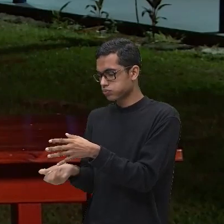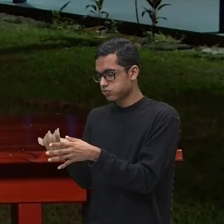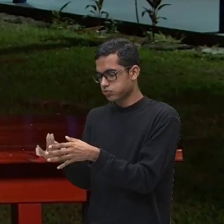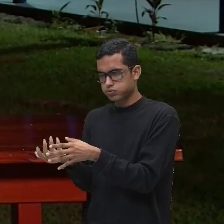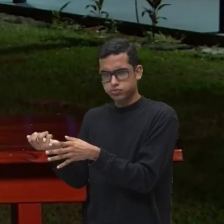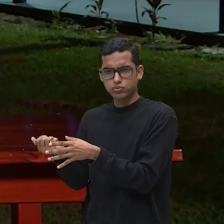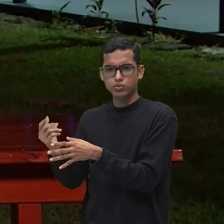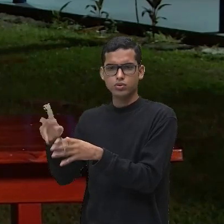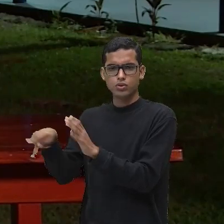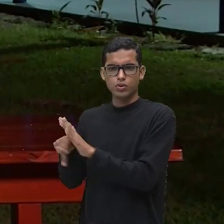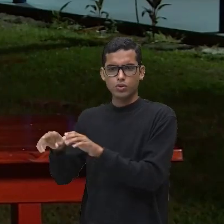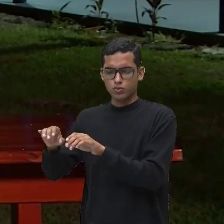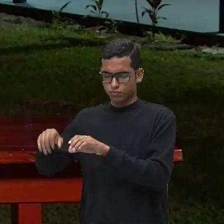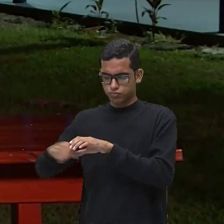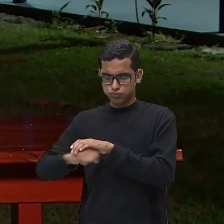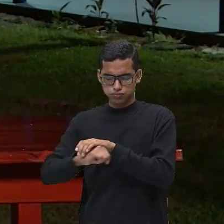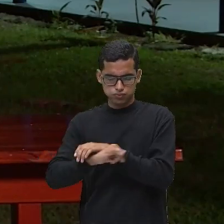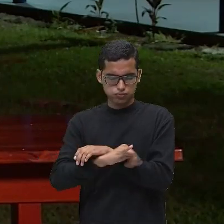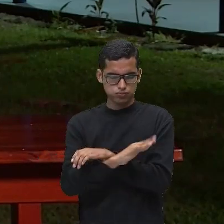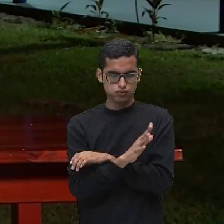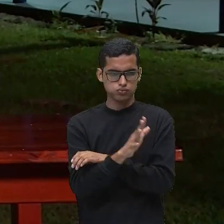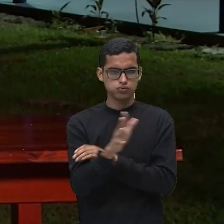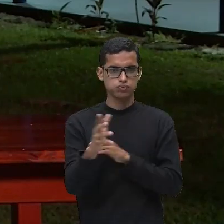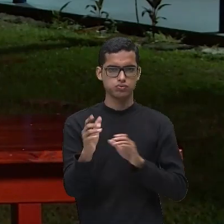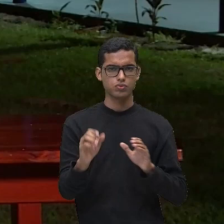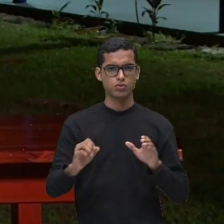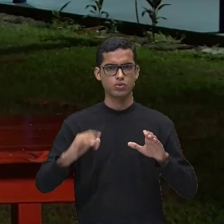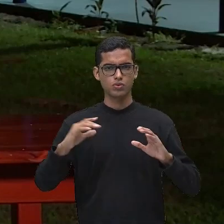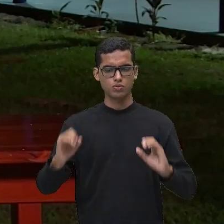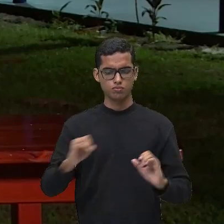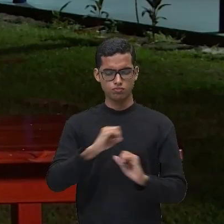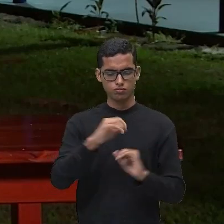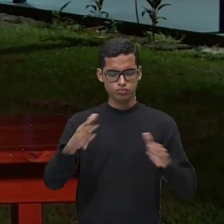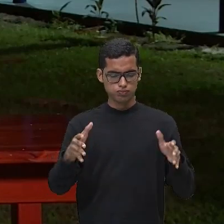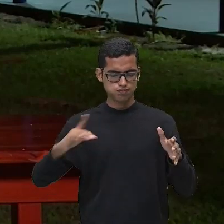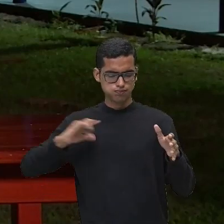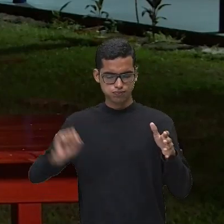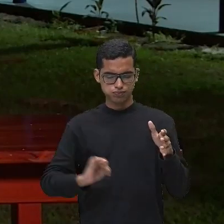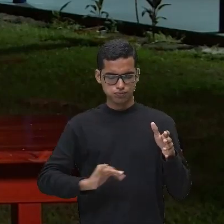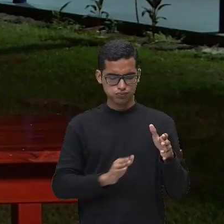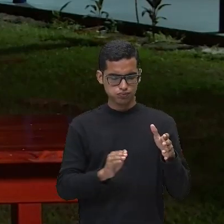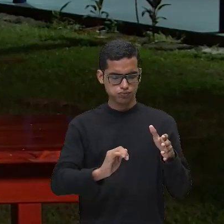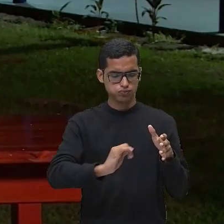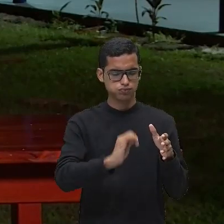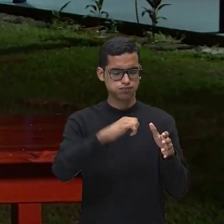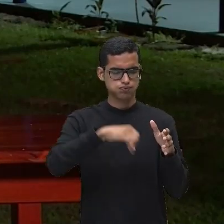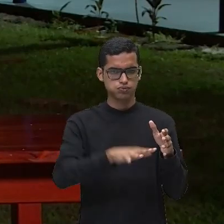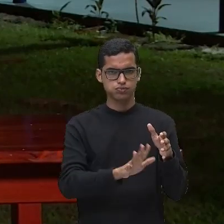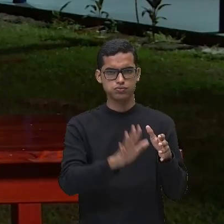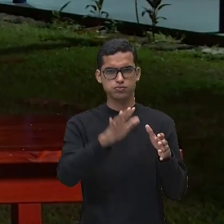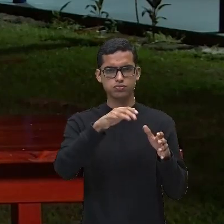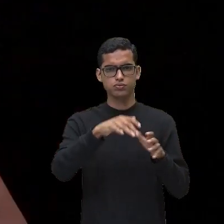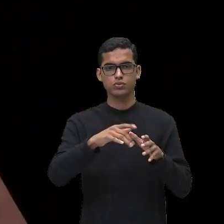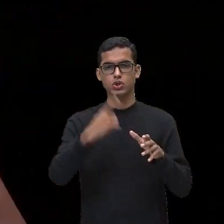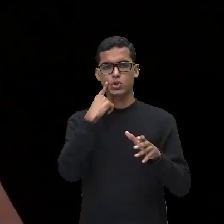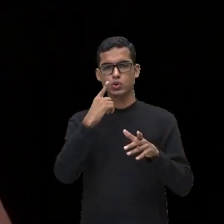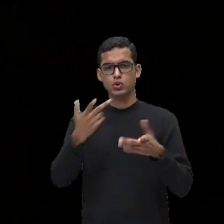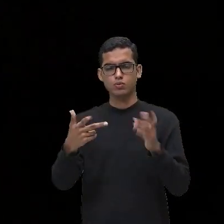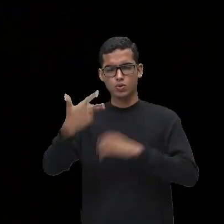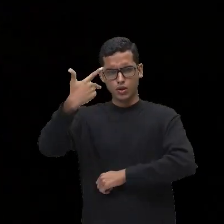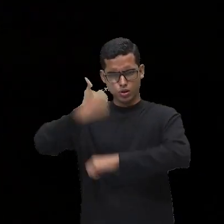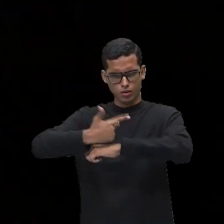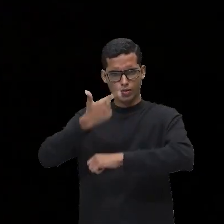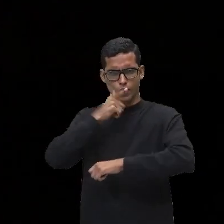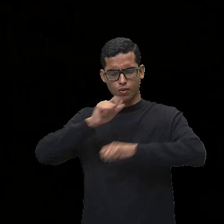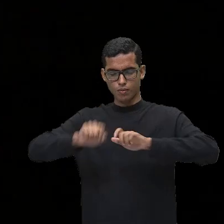caixa, que vai bloquear essa luz. Vocês conseguem ver aí que é muita luz. Ó, só na câmera aí, eu bloqueando aqui, vocês conseguem